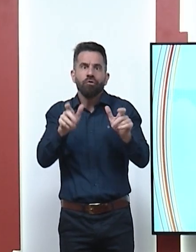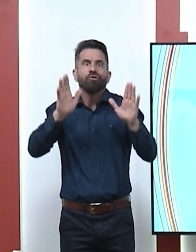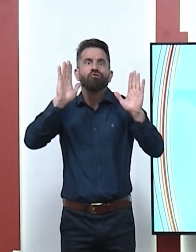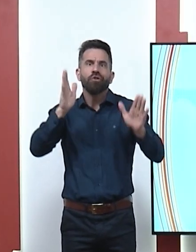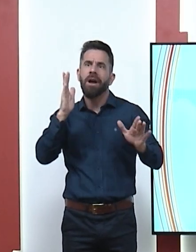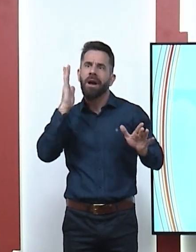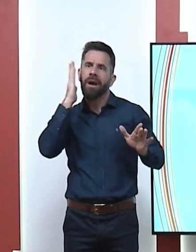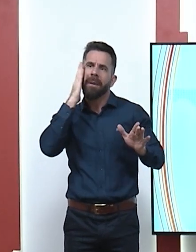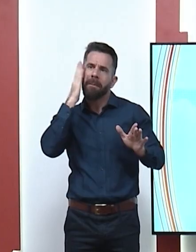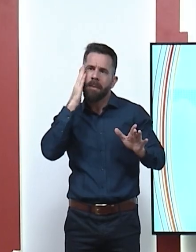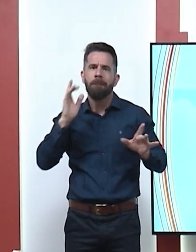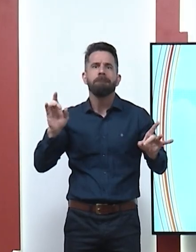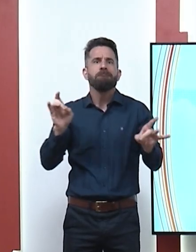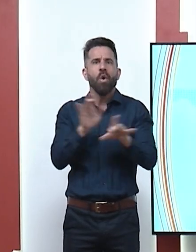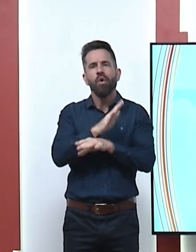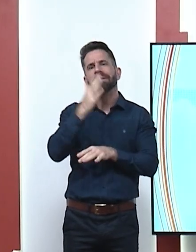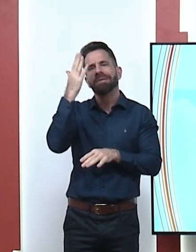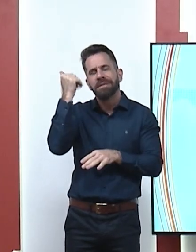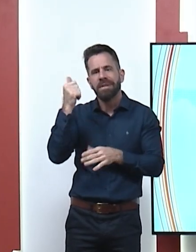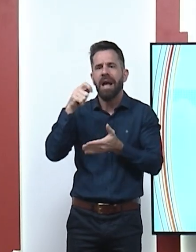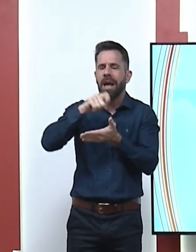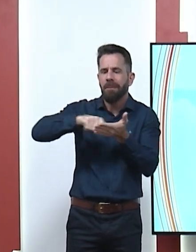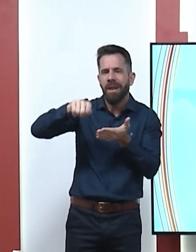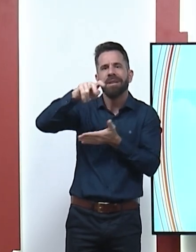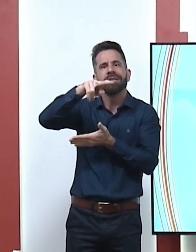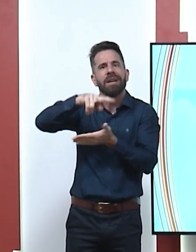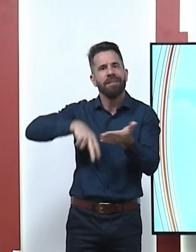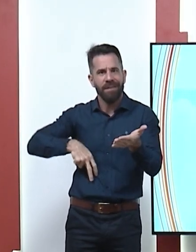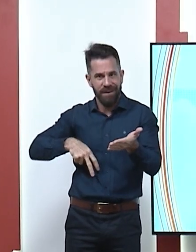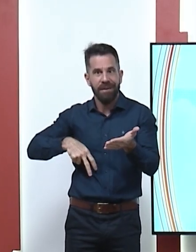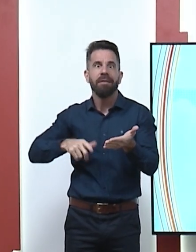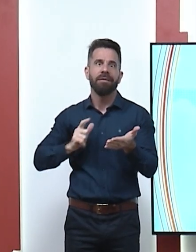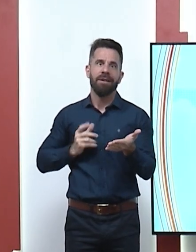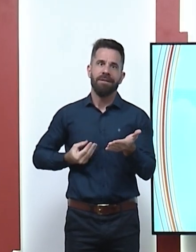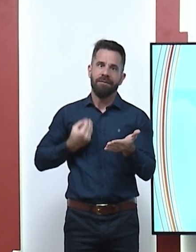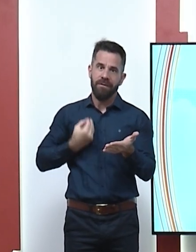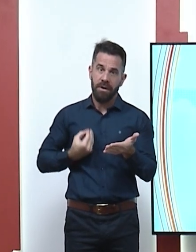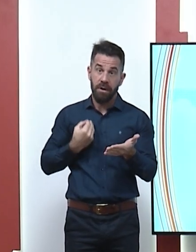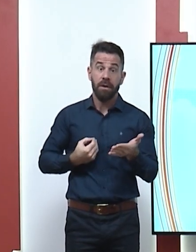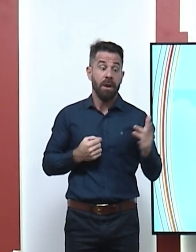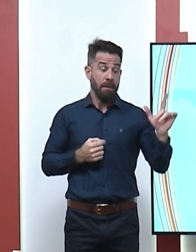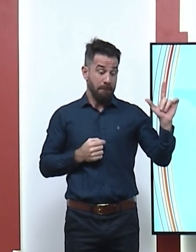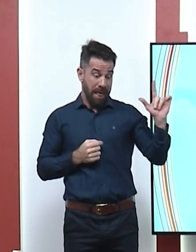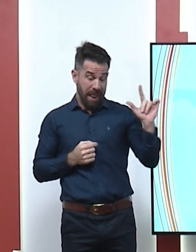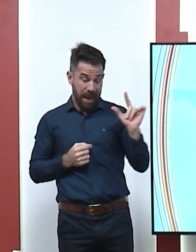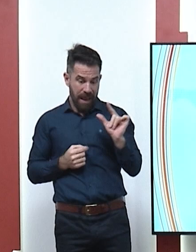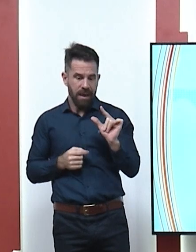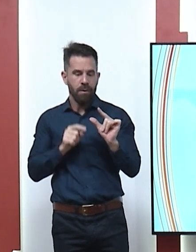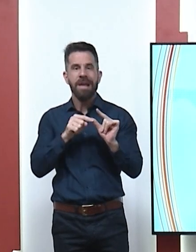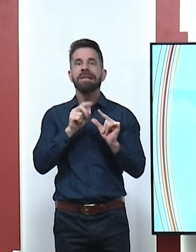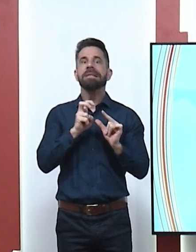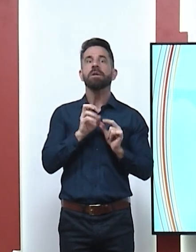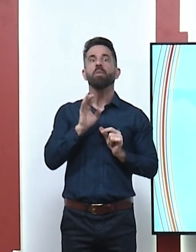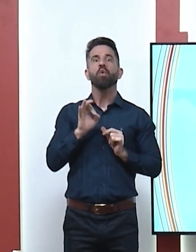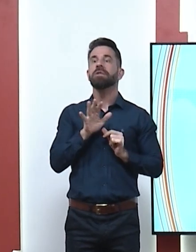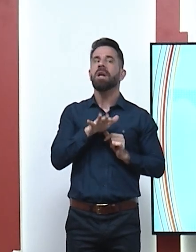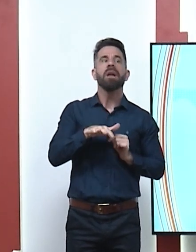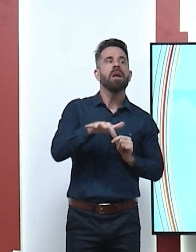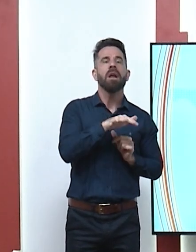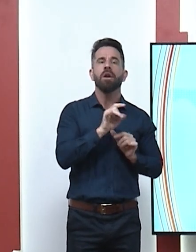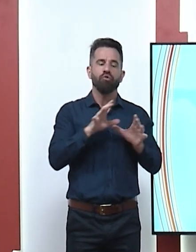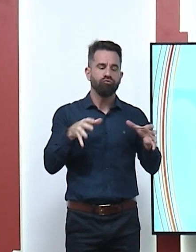primeira vez, o índice ficou abaixo de 5% da população. Esses dados também mostram avanços